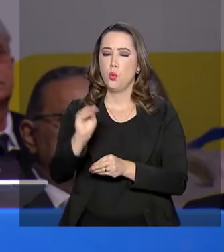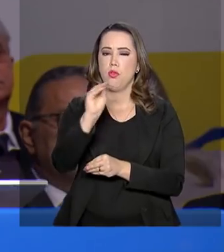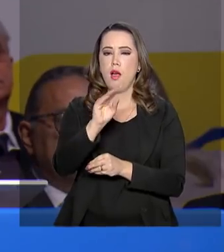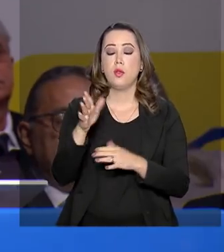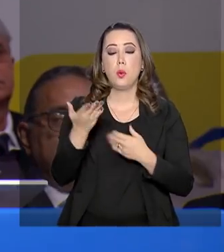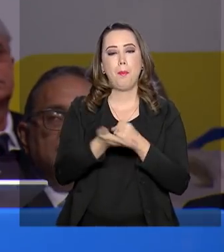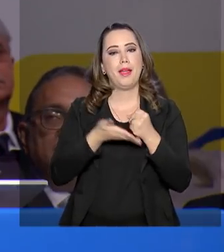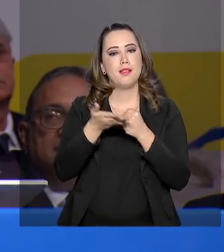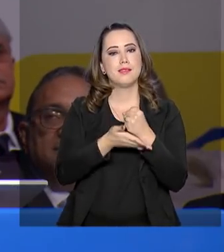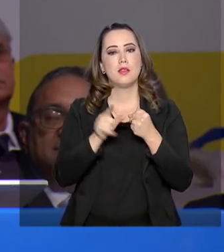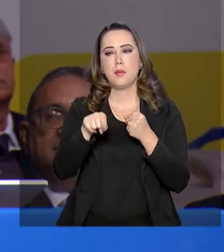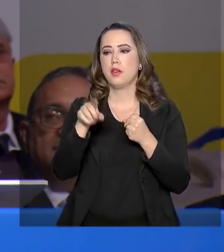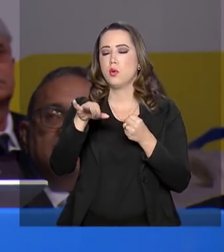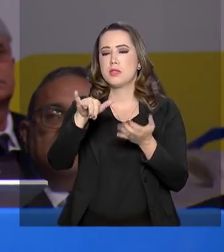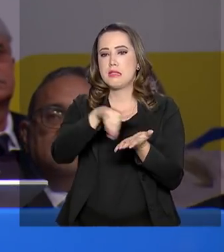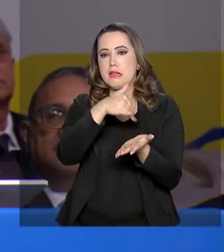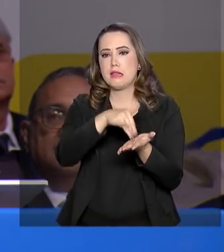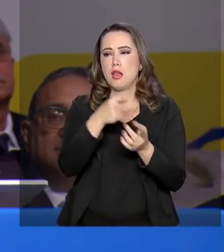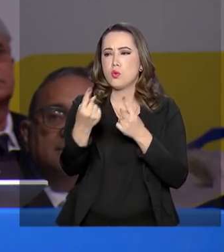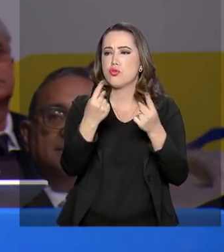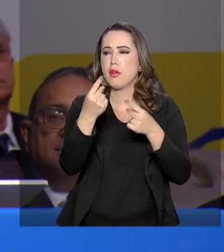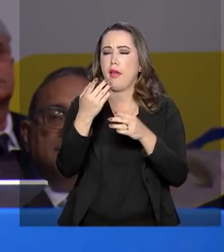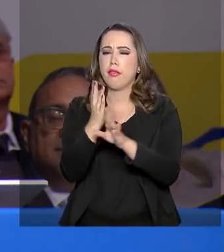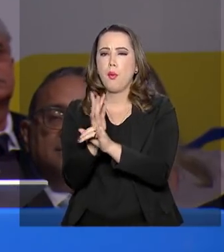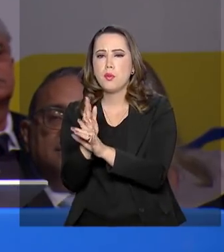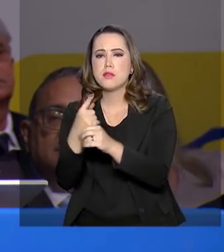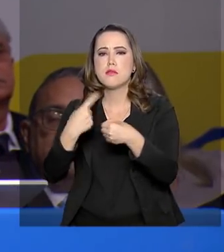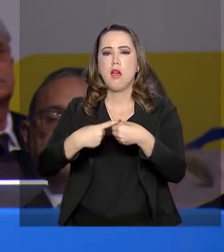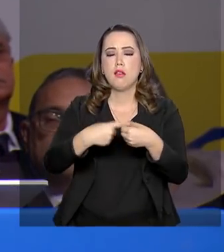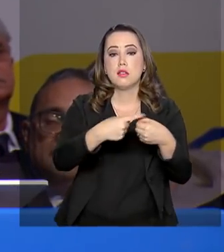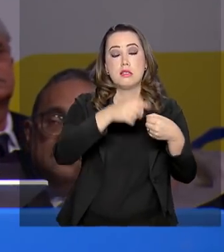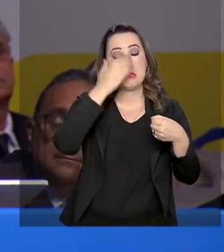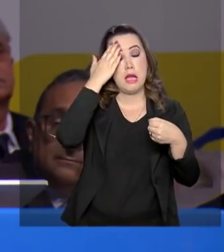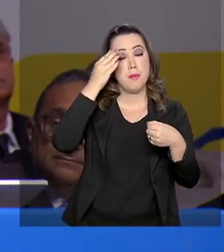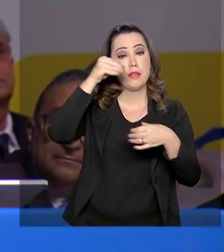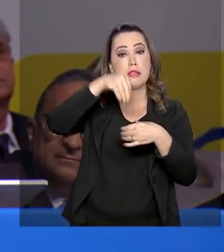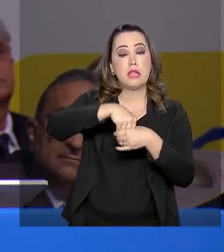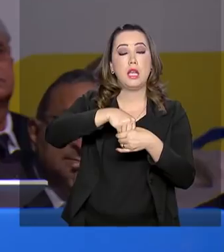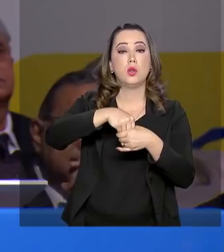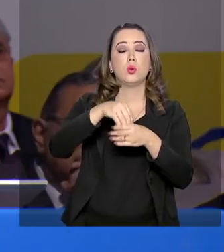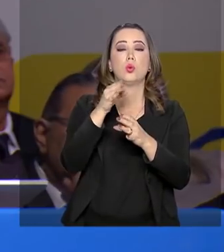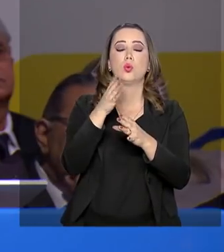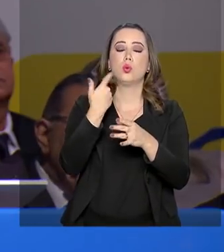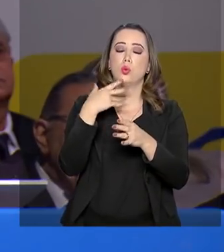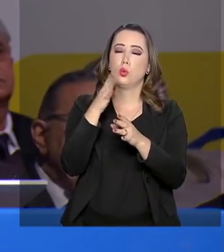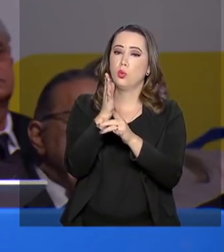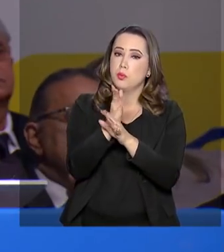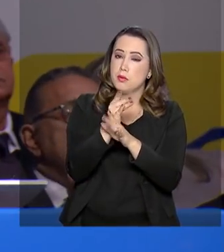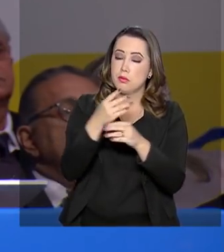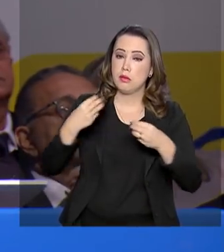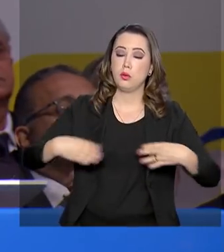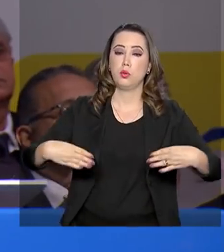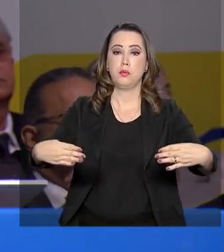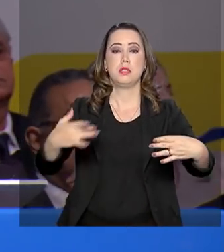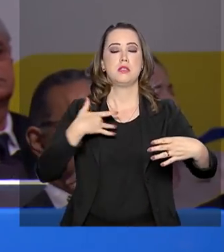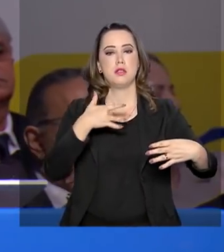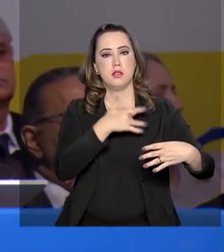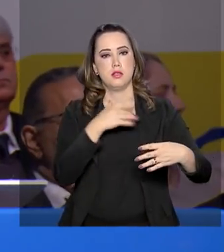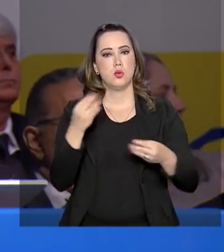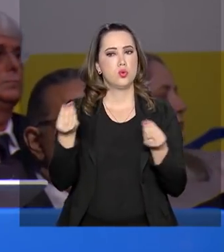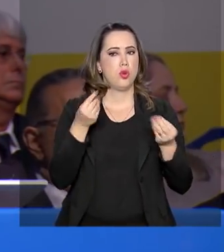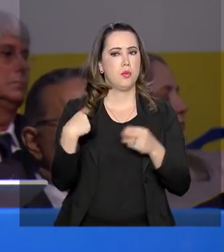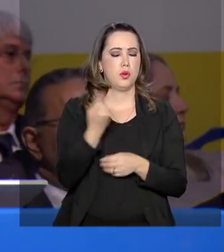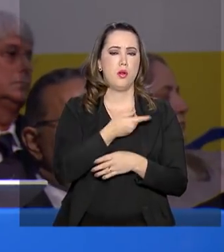é para que os secretários municipais saibam dentro do Ministério da Saúde qual é o ponto de referência de nós